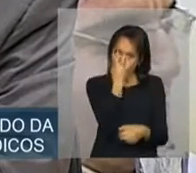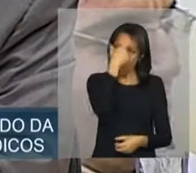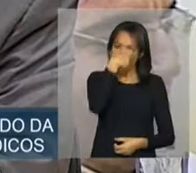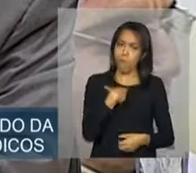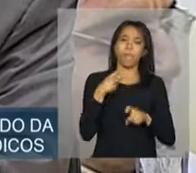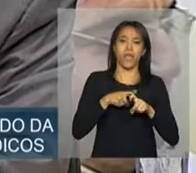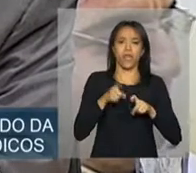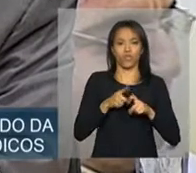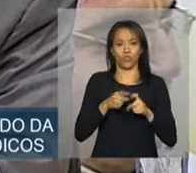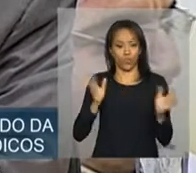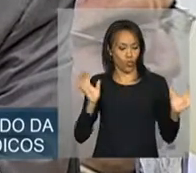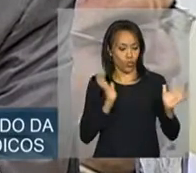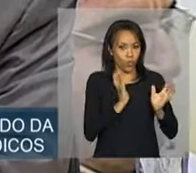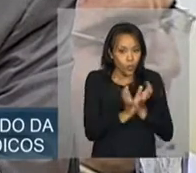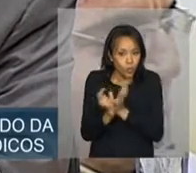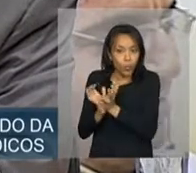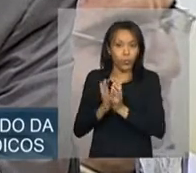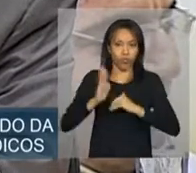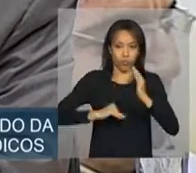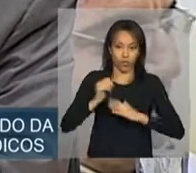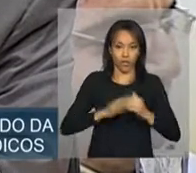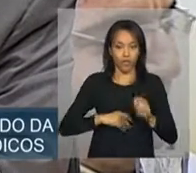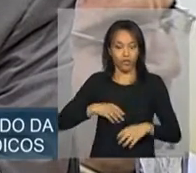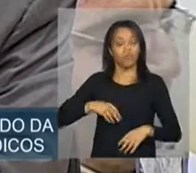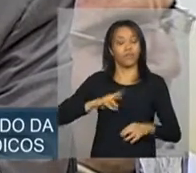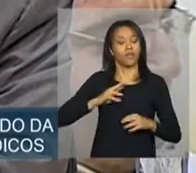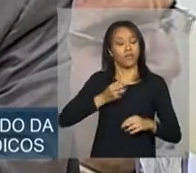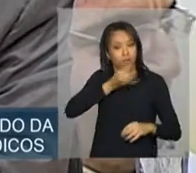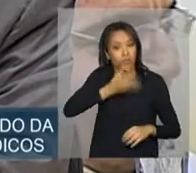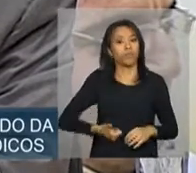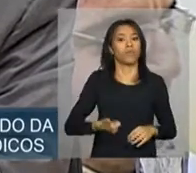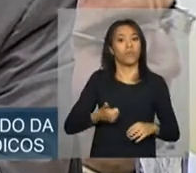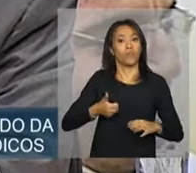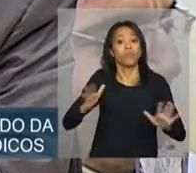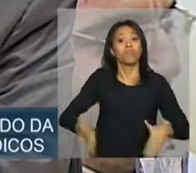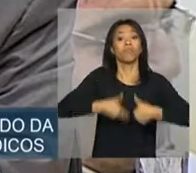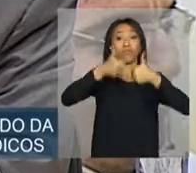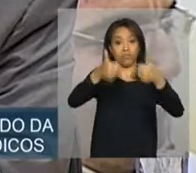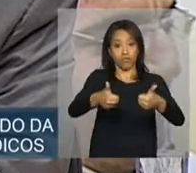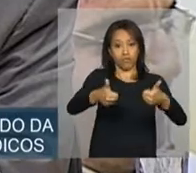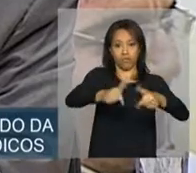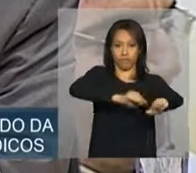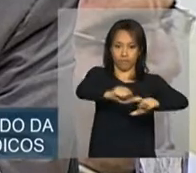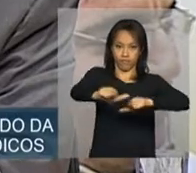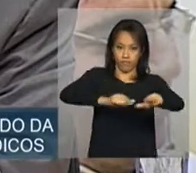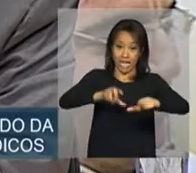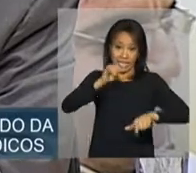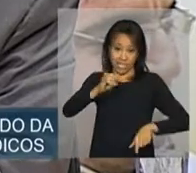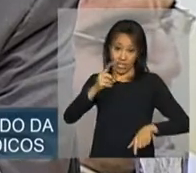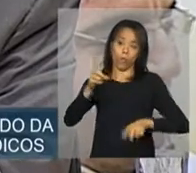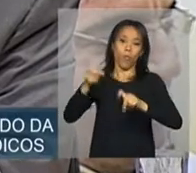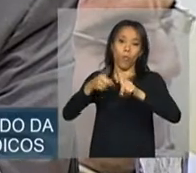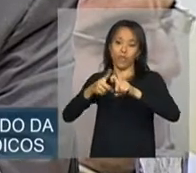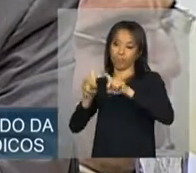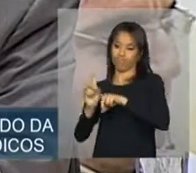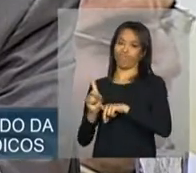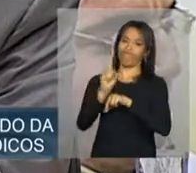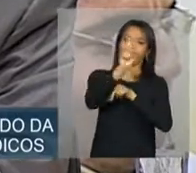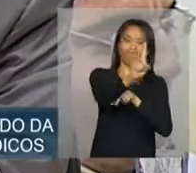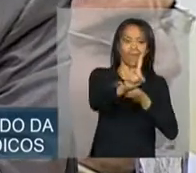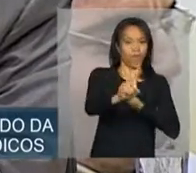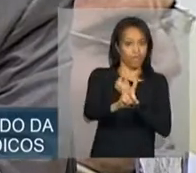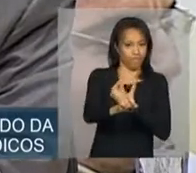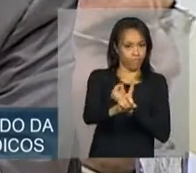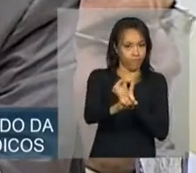junto com a equipe com a comunidade faz a diferença até para melhorar a estrutura se o médico tá lá presente